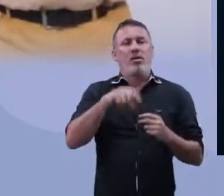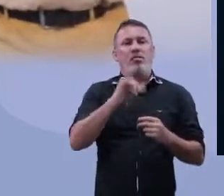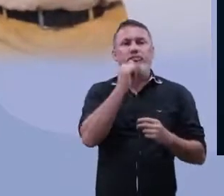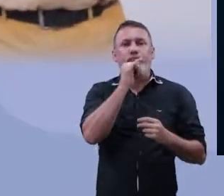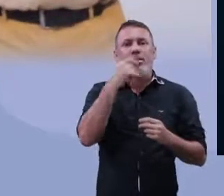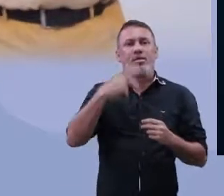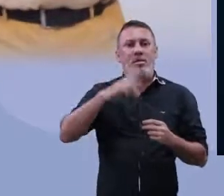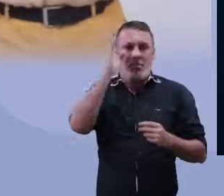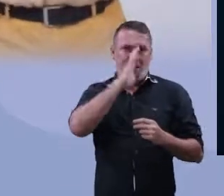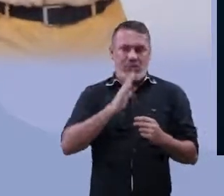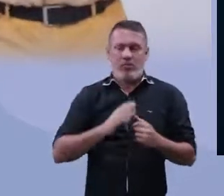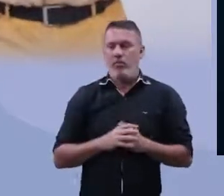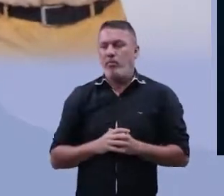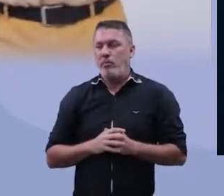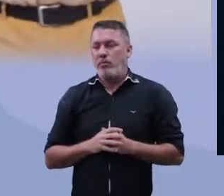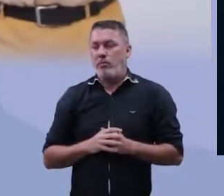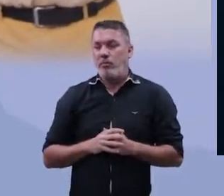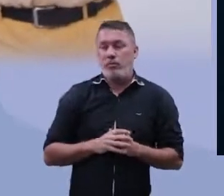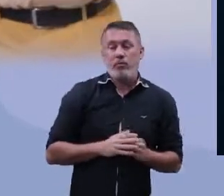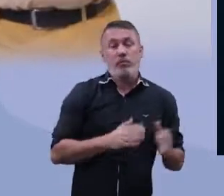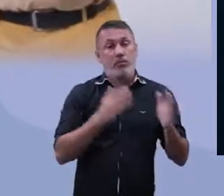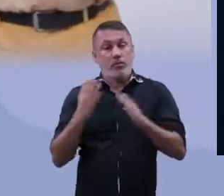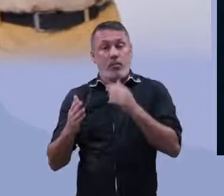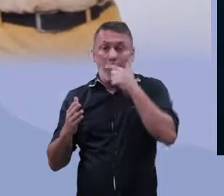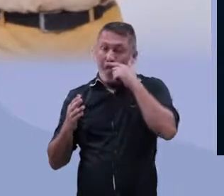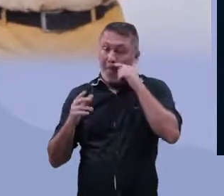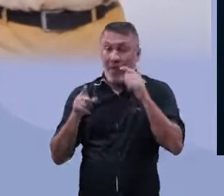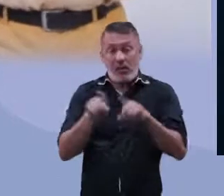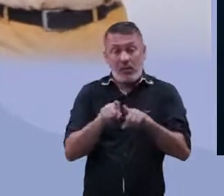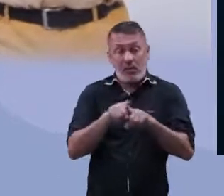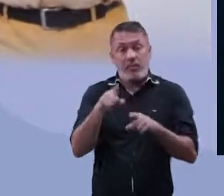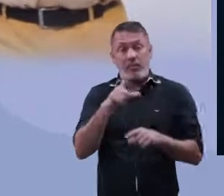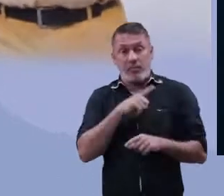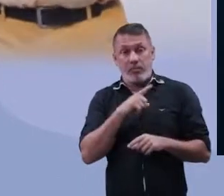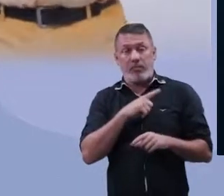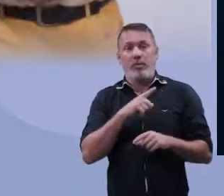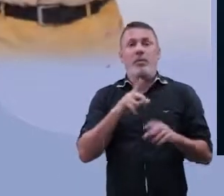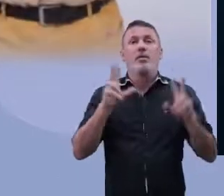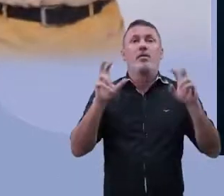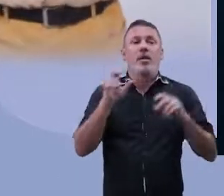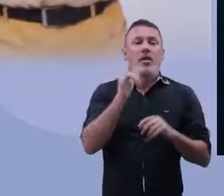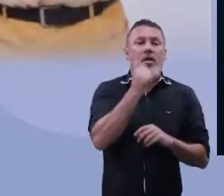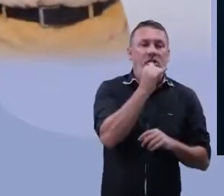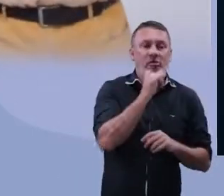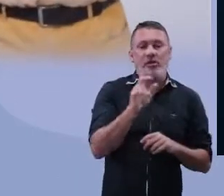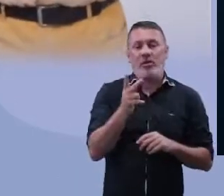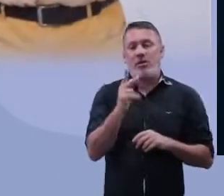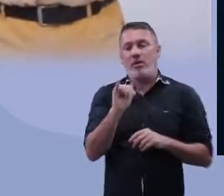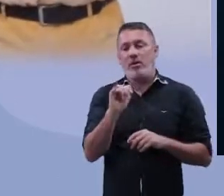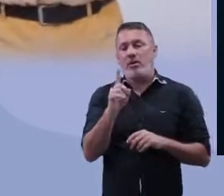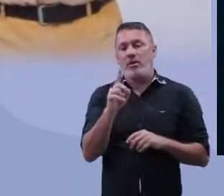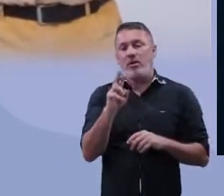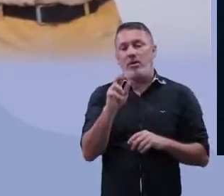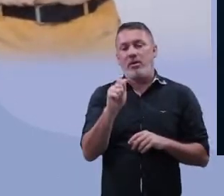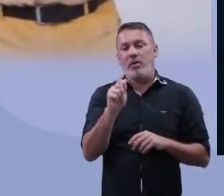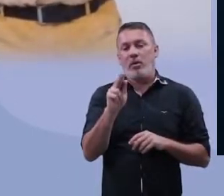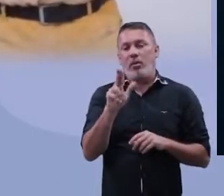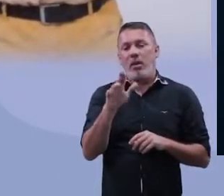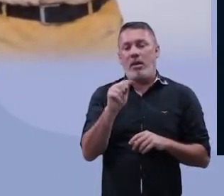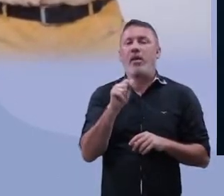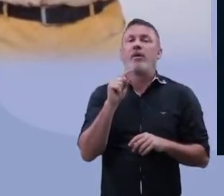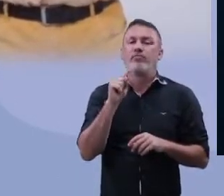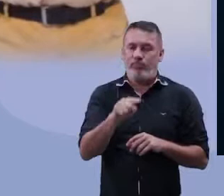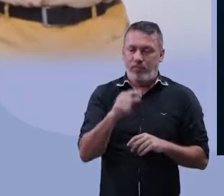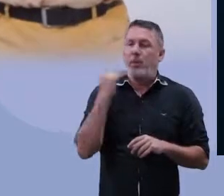elétrica no Brasil. Nós vamos ter, quando a questão de falar de energia hidráulica, aí sim a gente está falando de uma parte